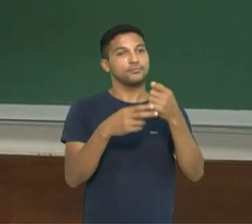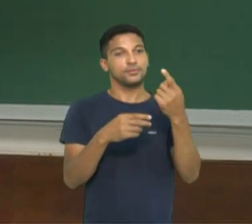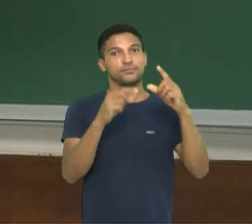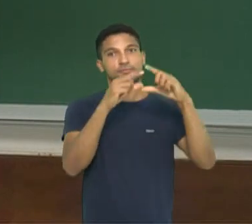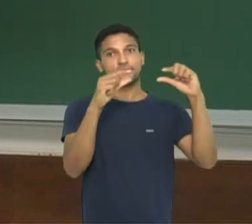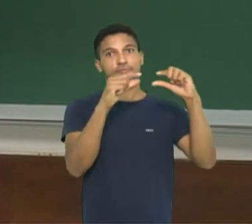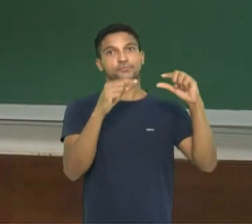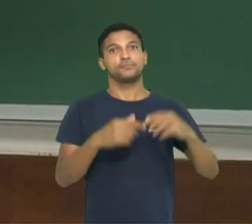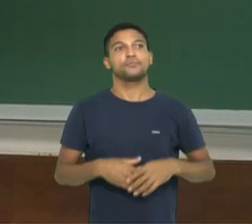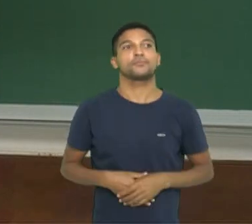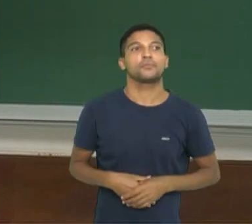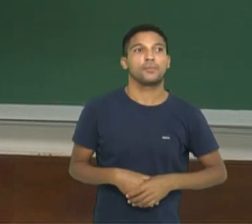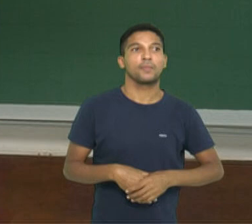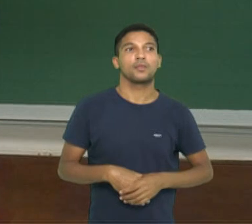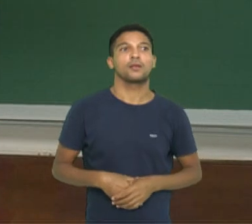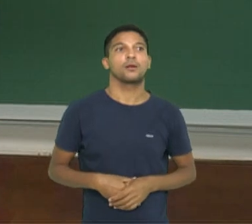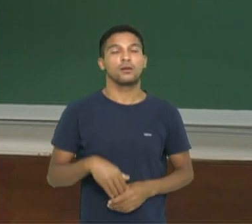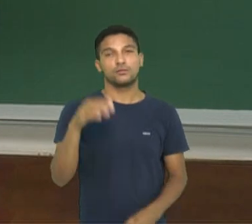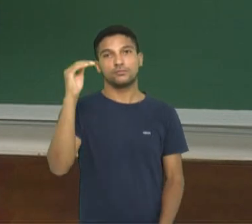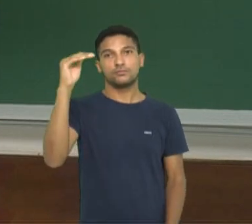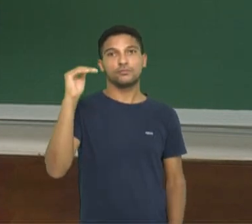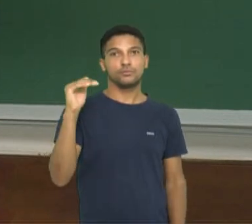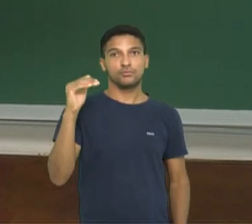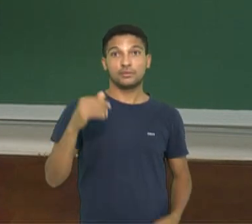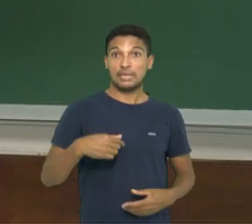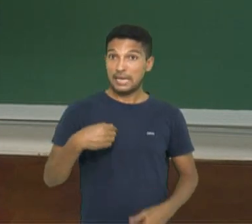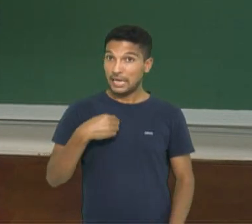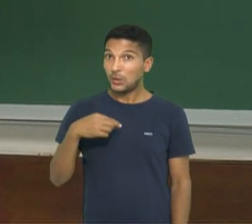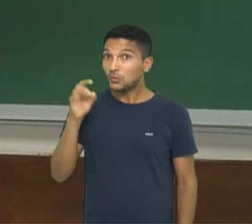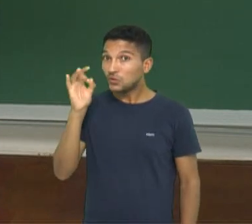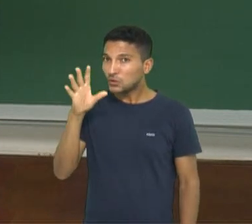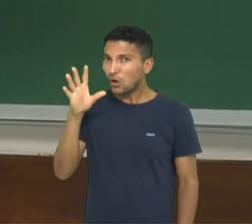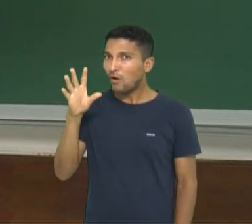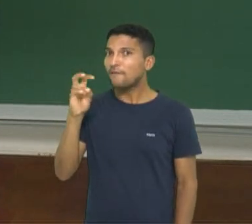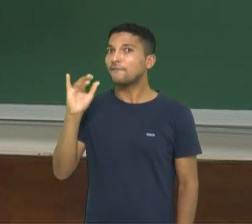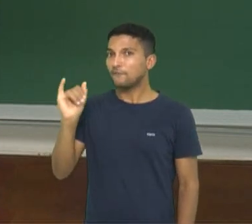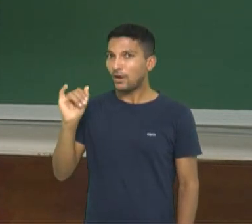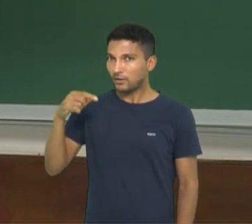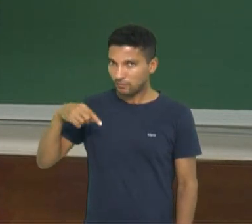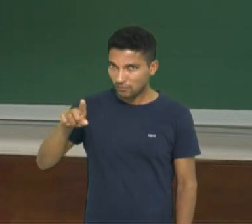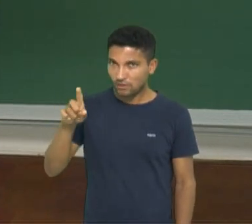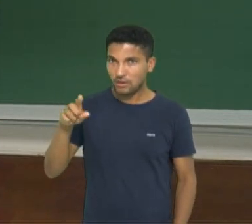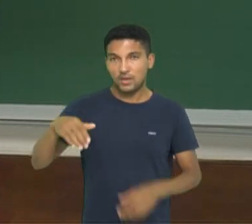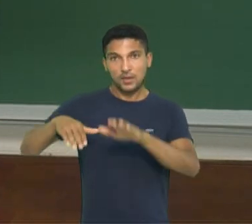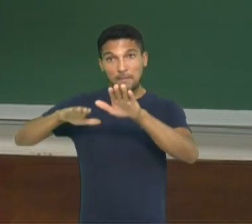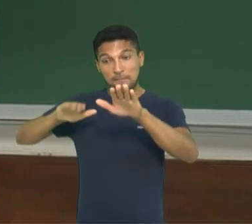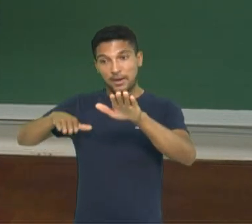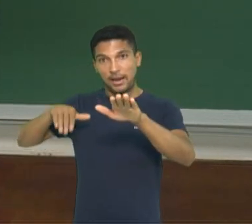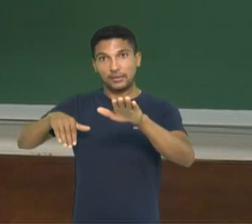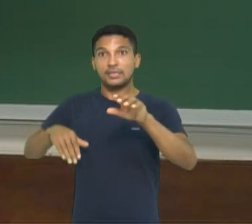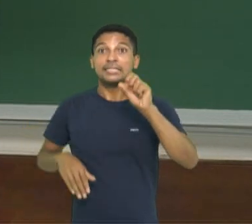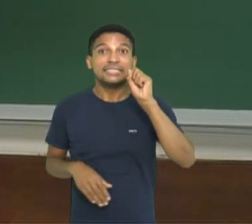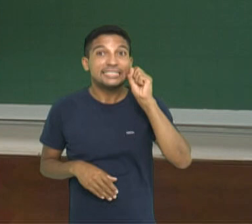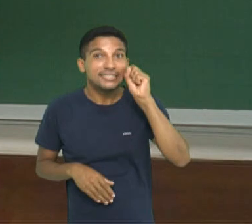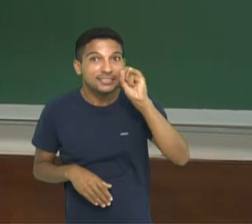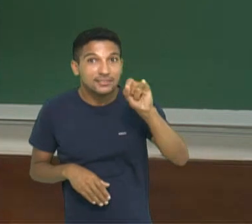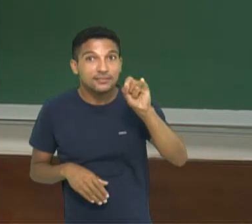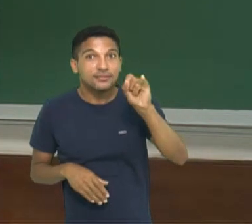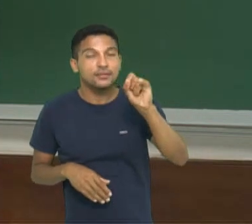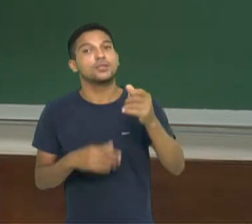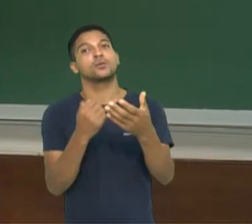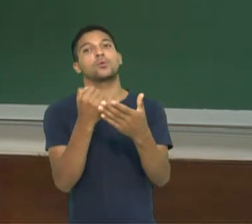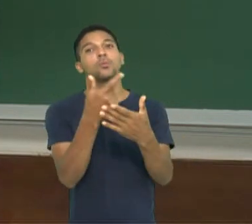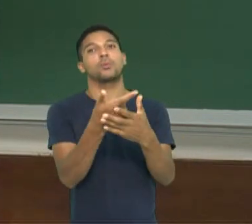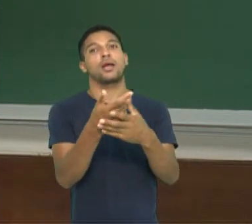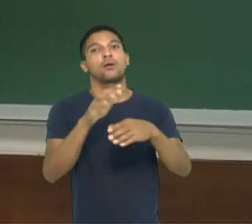decidi, só irei à praia se antes eu comprar um protetor solar. Também eu tenho um exemplo de período composto aqui por duas orações, né? O verbo